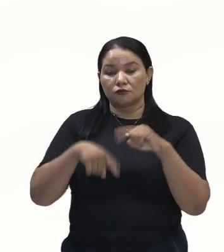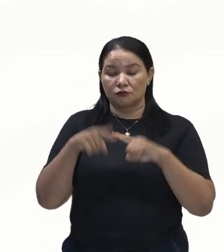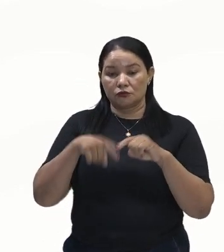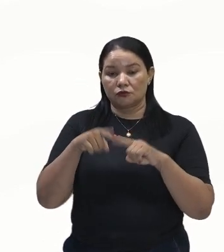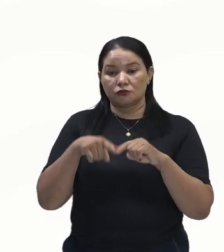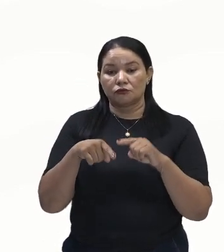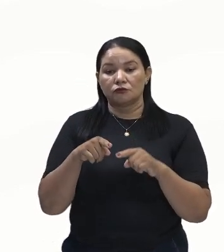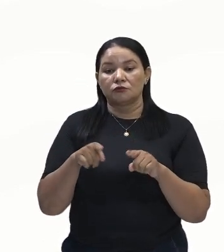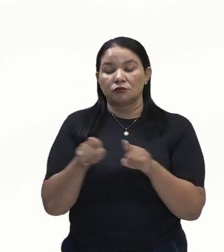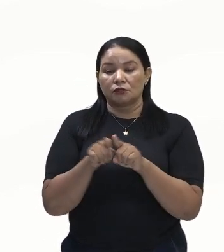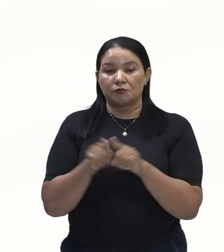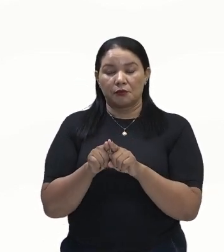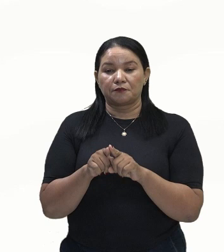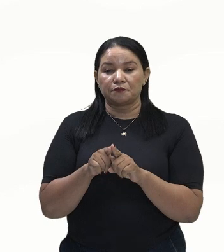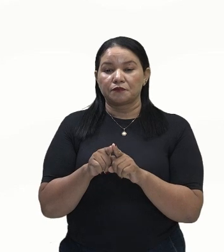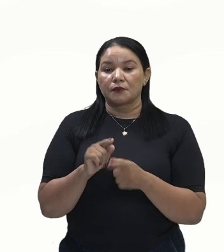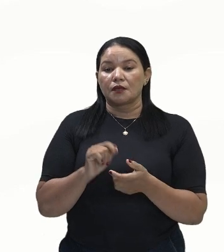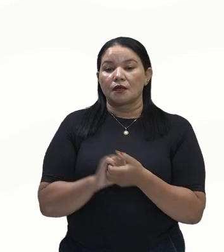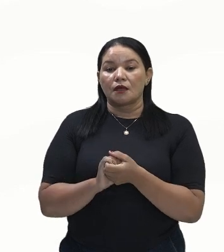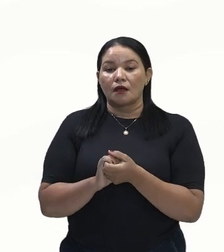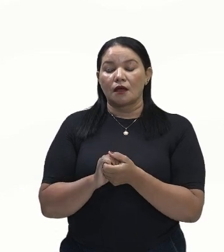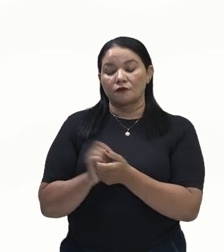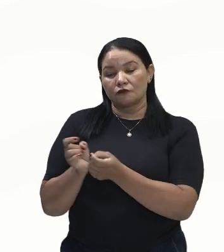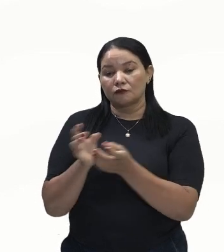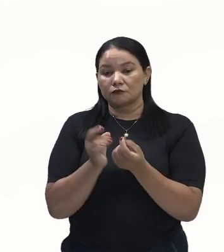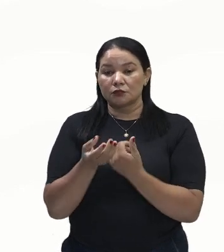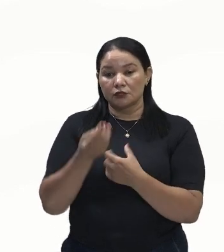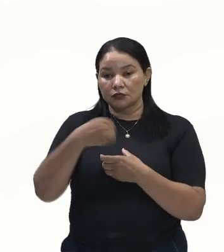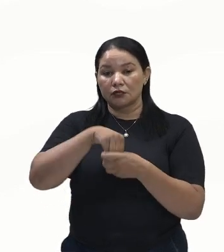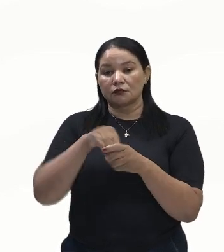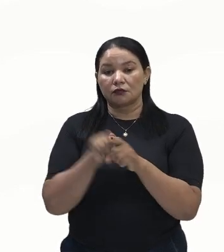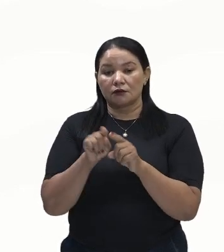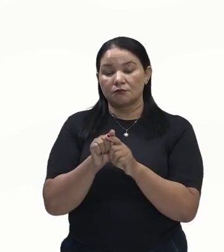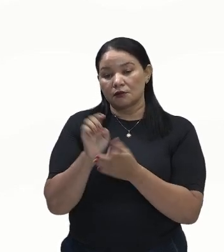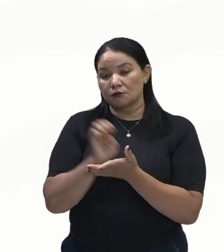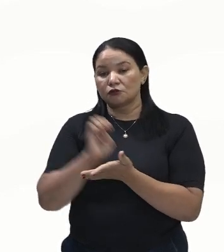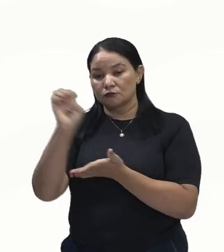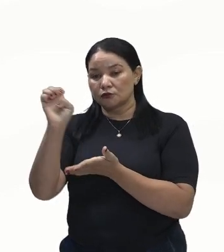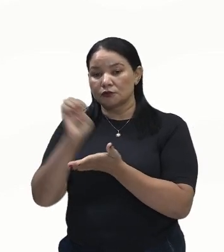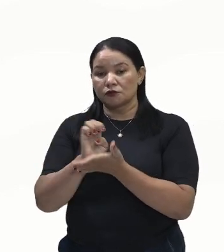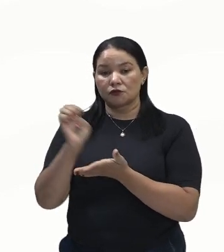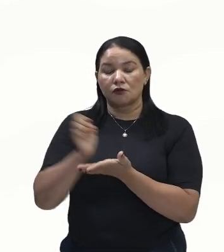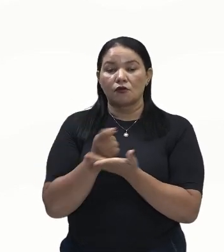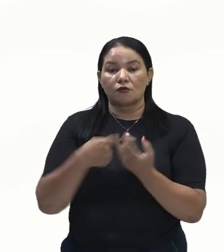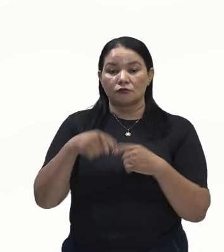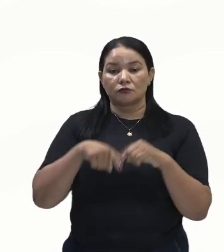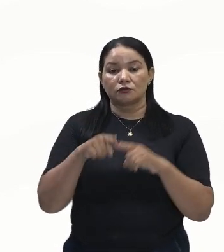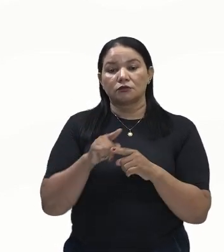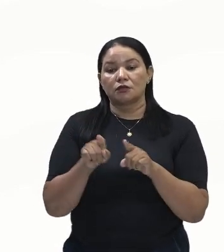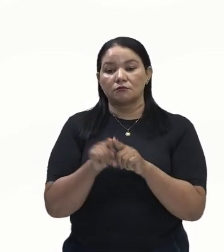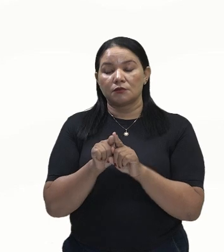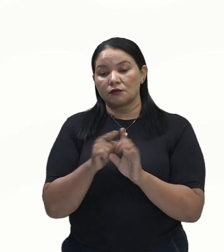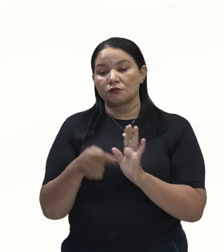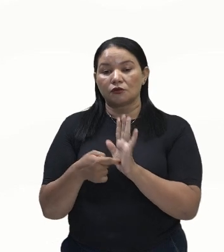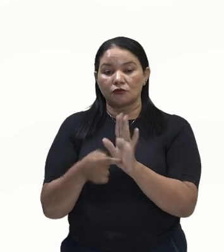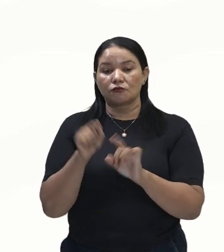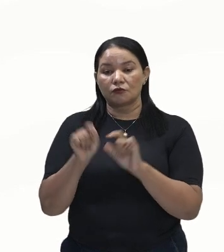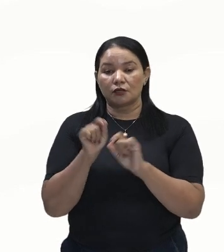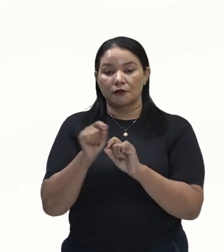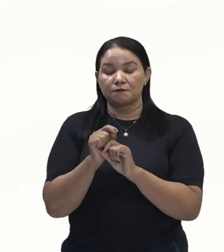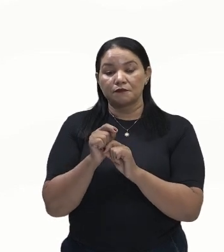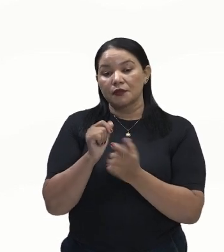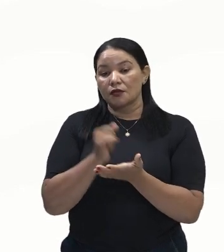produtos tanto para o mercado interno quanto para exportações, oferecendo um regime de importação